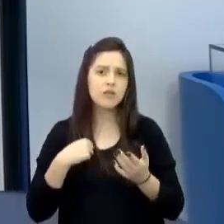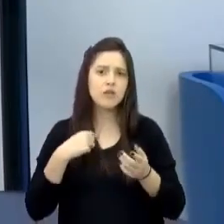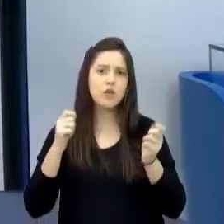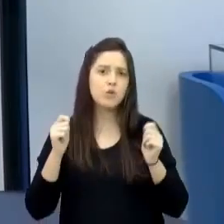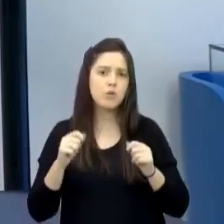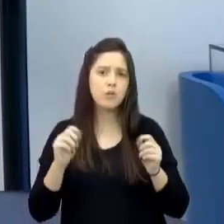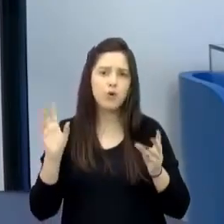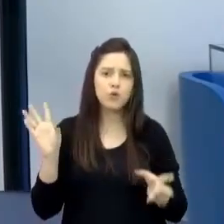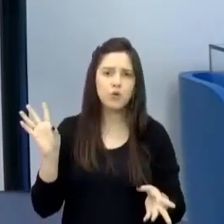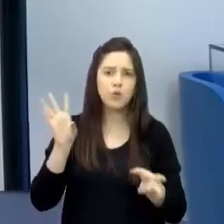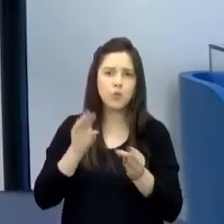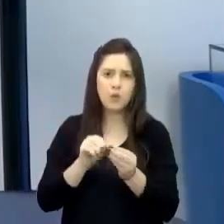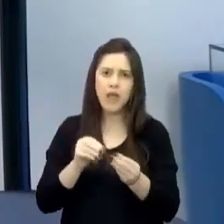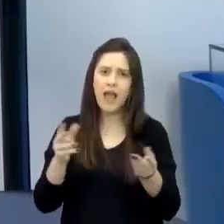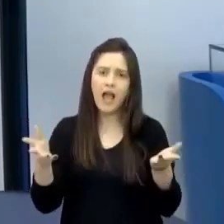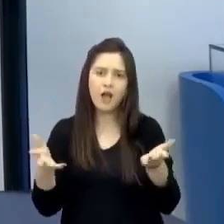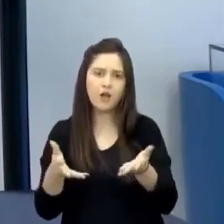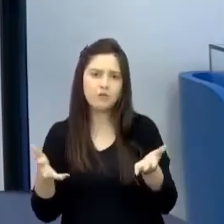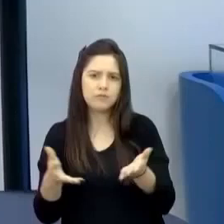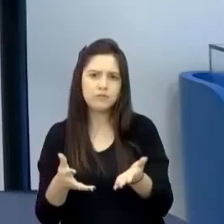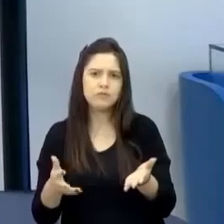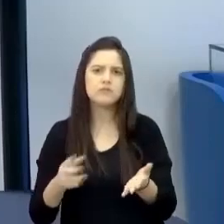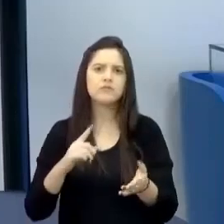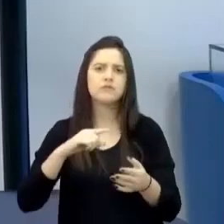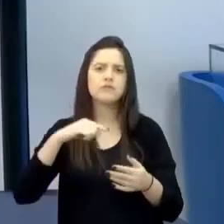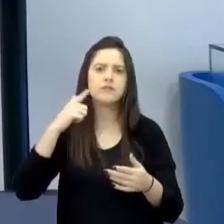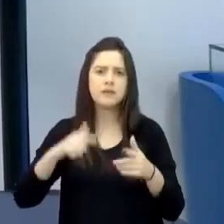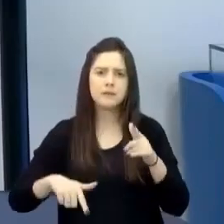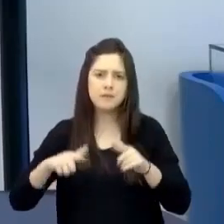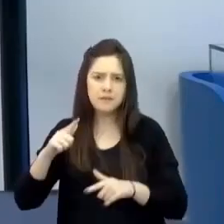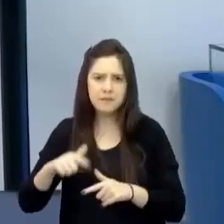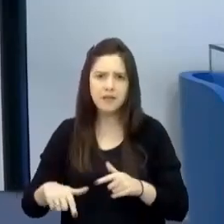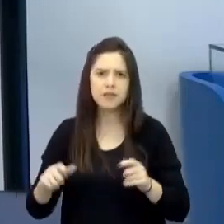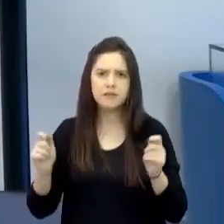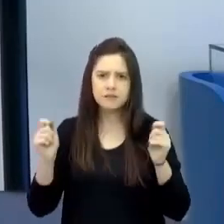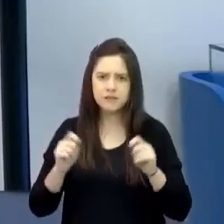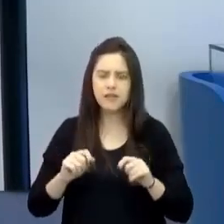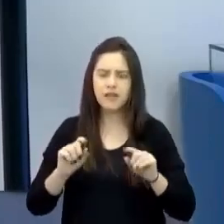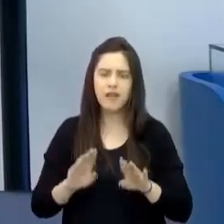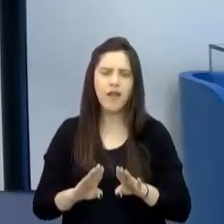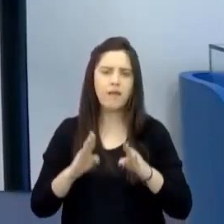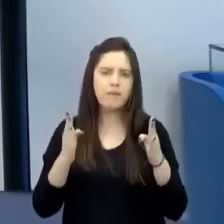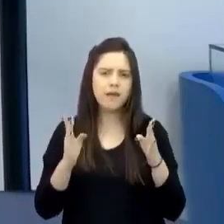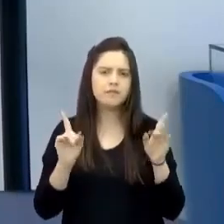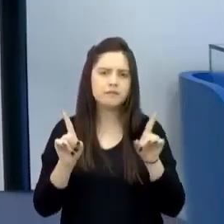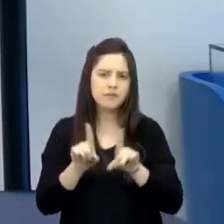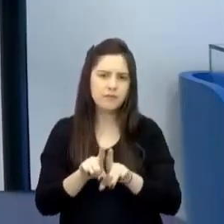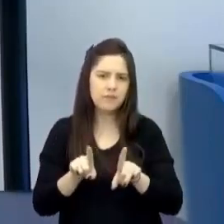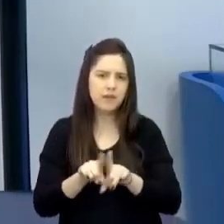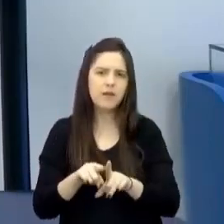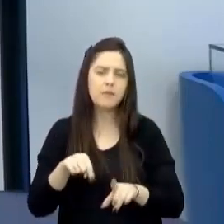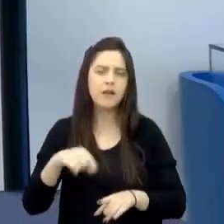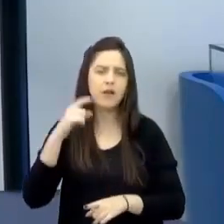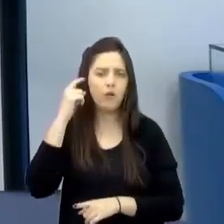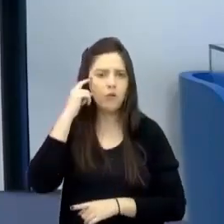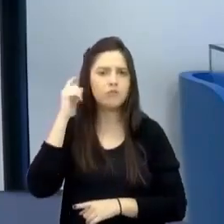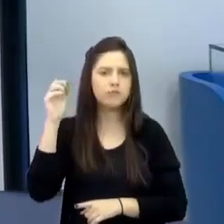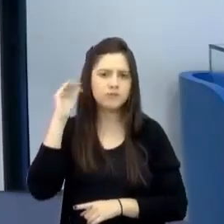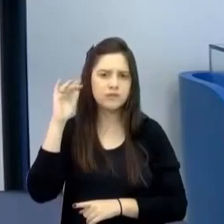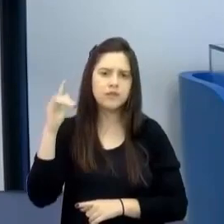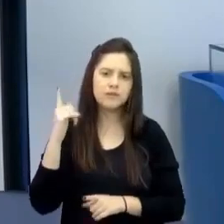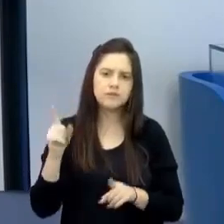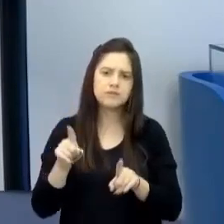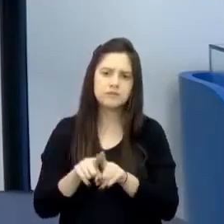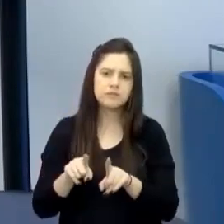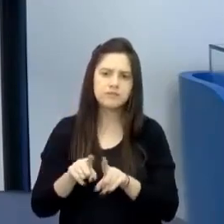destruí-lo agora, porque nós temos mais pessoas aí pela frente para que possam utilizar isso. Isso é uma consciência que nós temos que ter